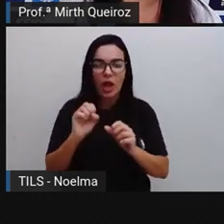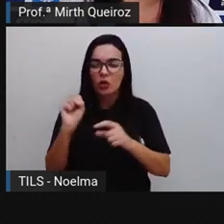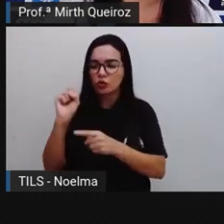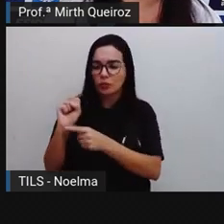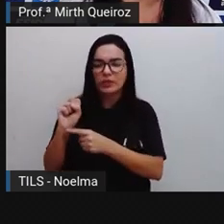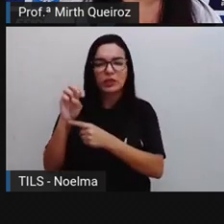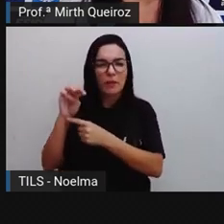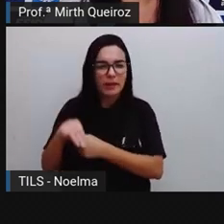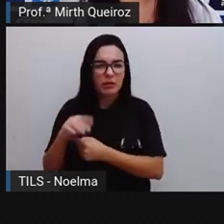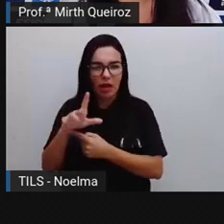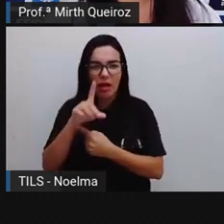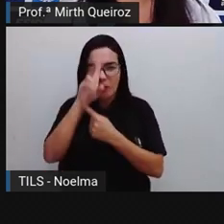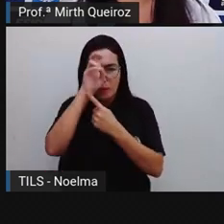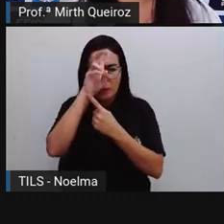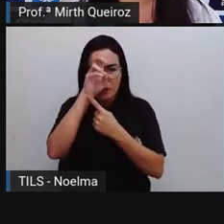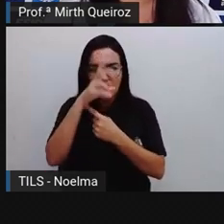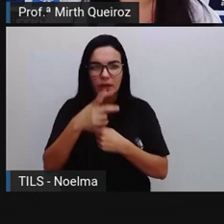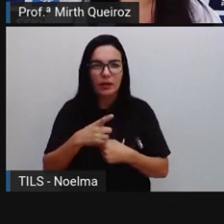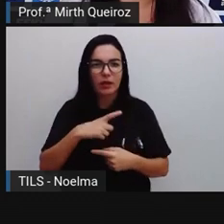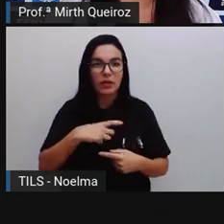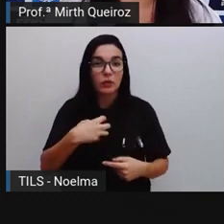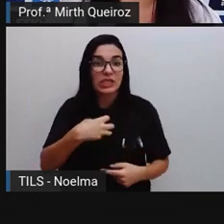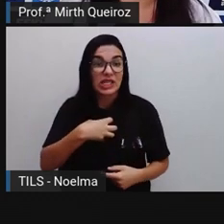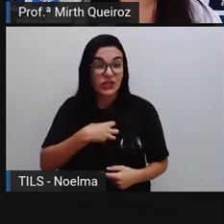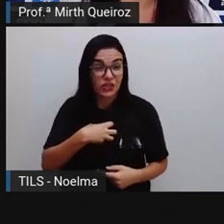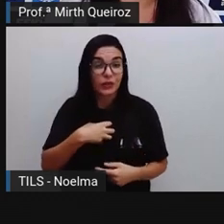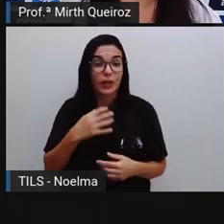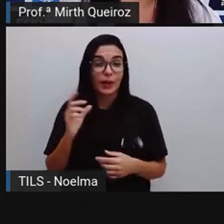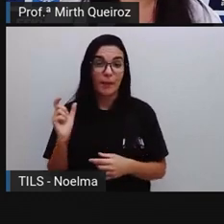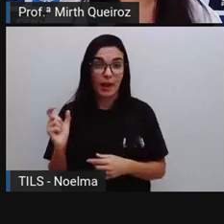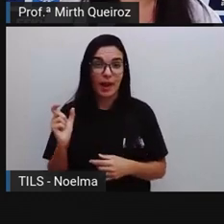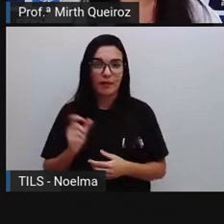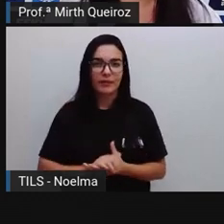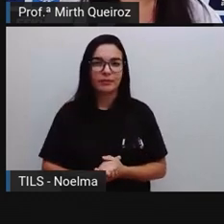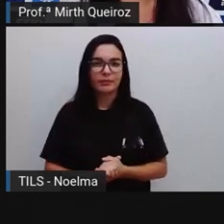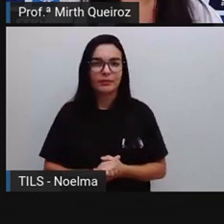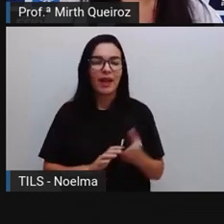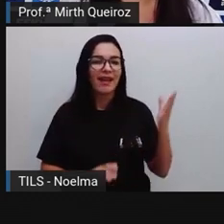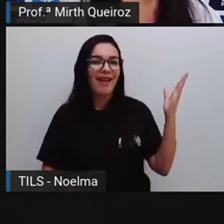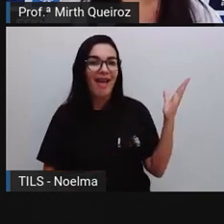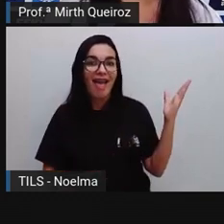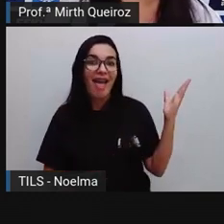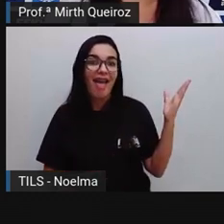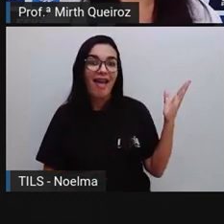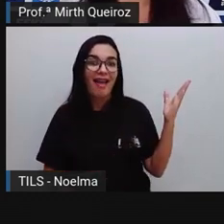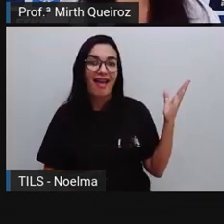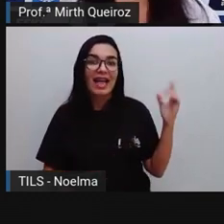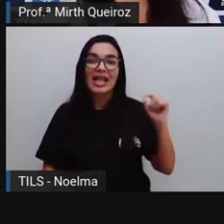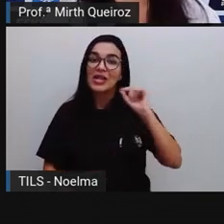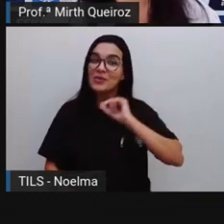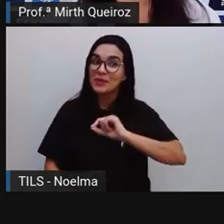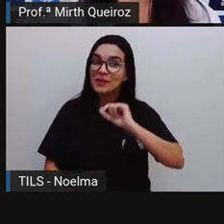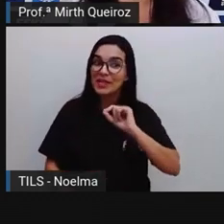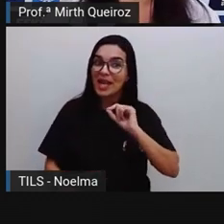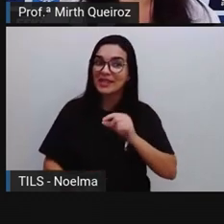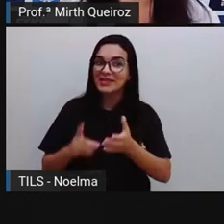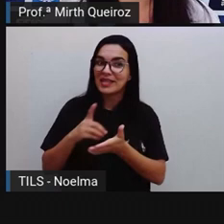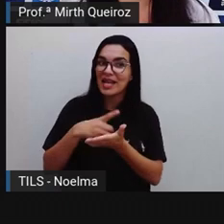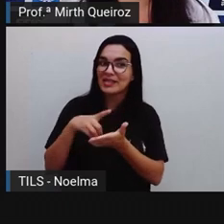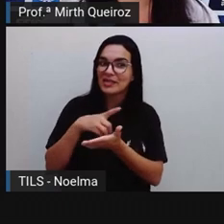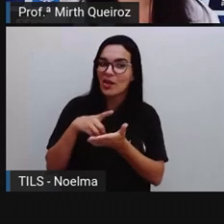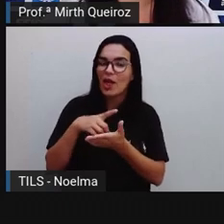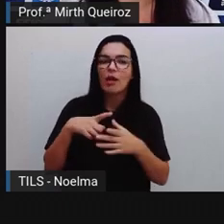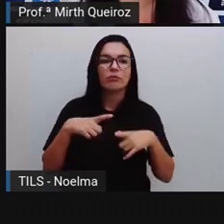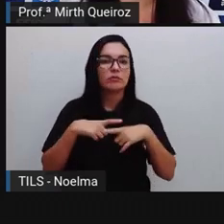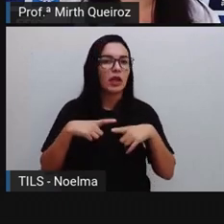substantivo masculino, o sentido, o significado das palavras. E, como eu disse para vocês, nós temos vários